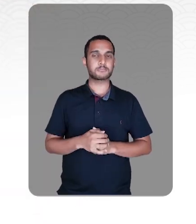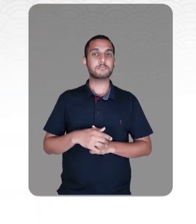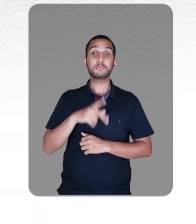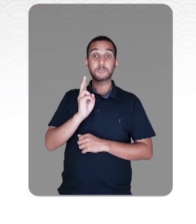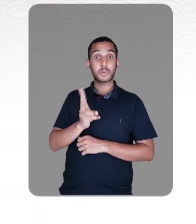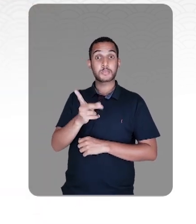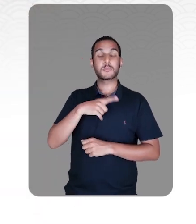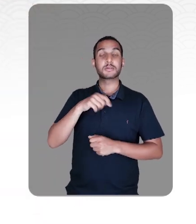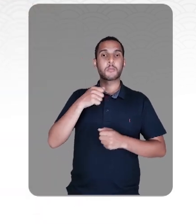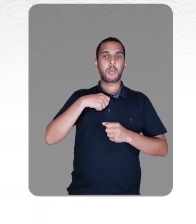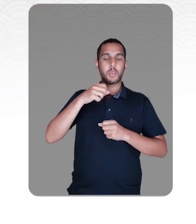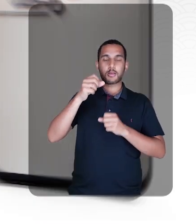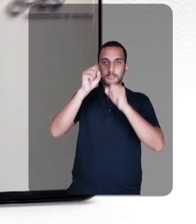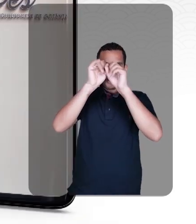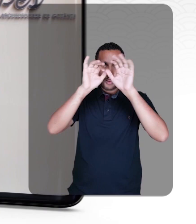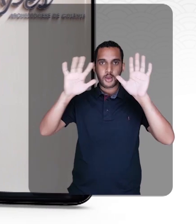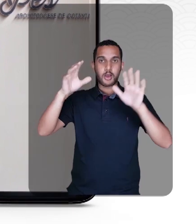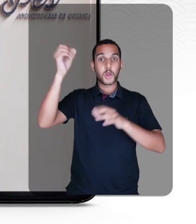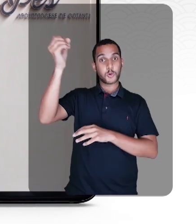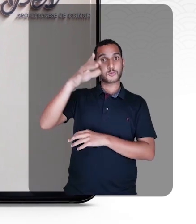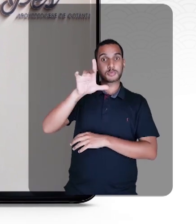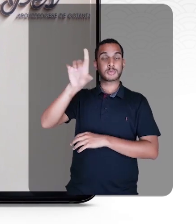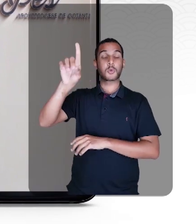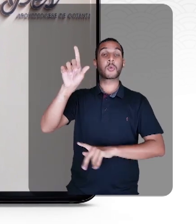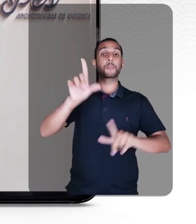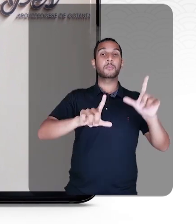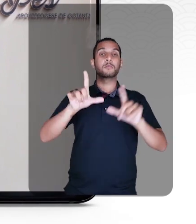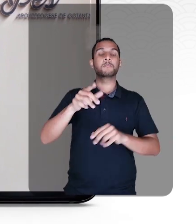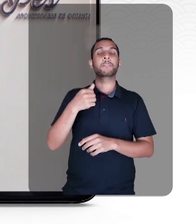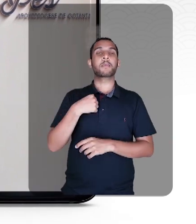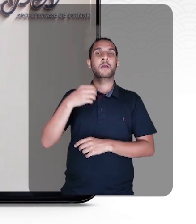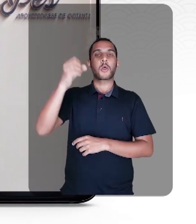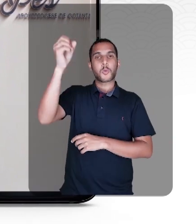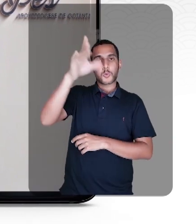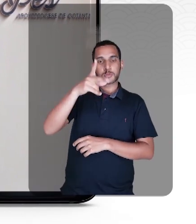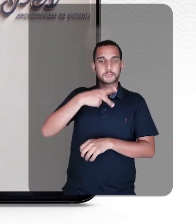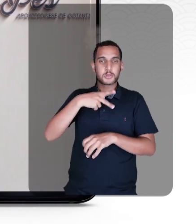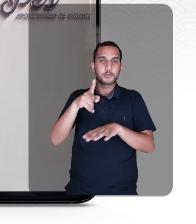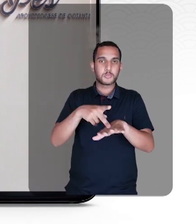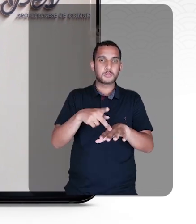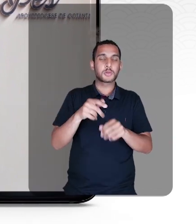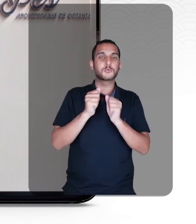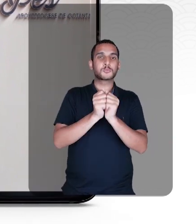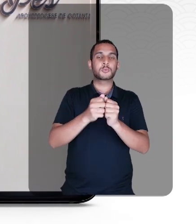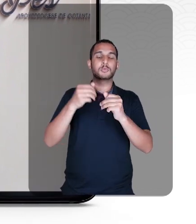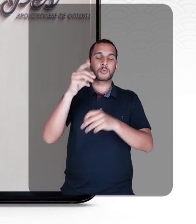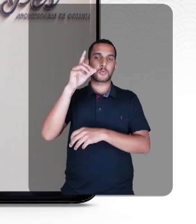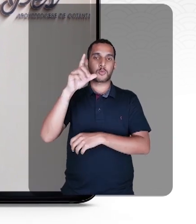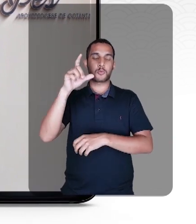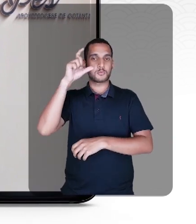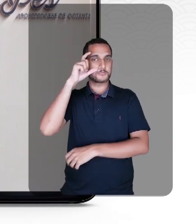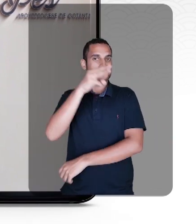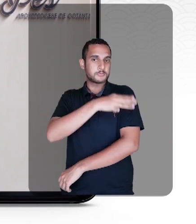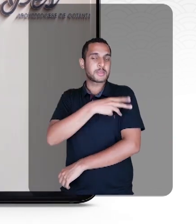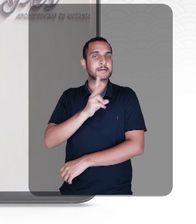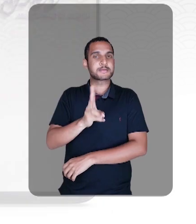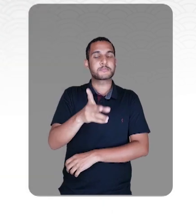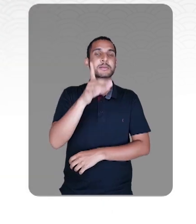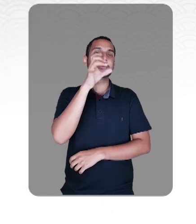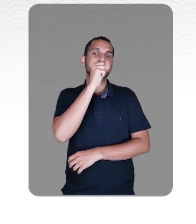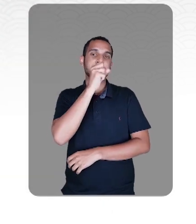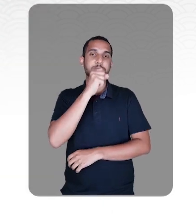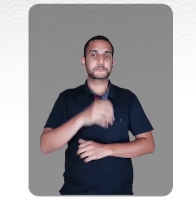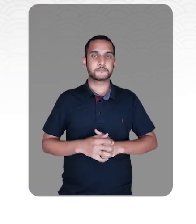Precisamos estar sempre iluminados pela Palavra de Deus, com o programa Lâmpada para os Meus Pés, com Dom Moacir, aos